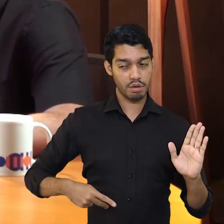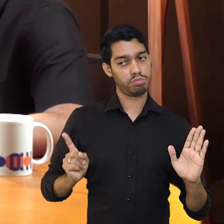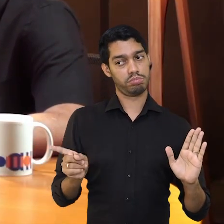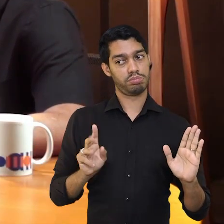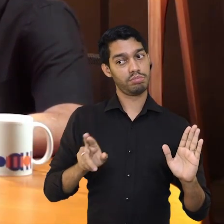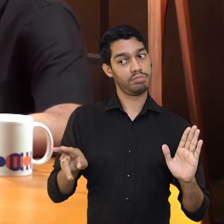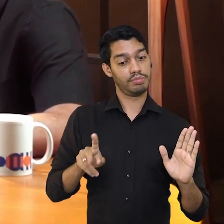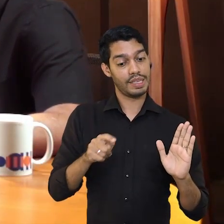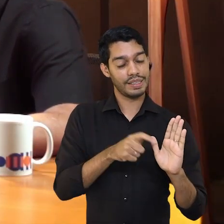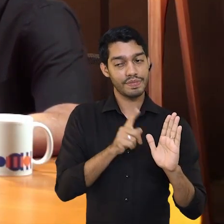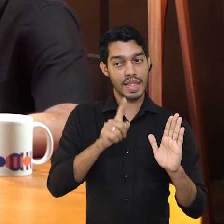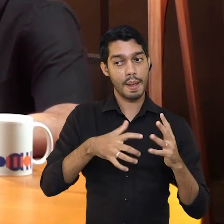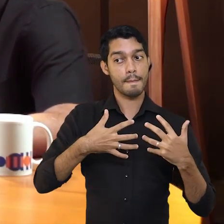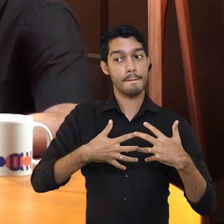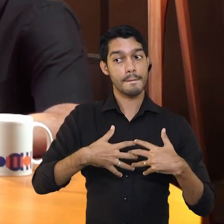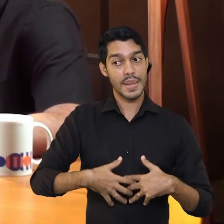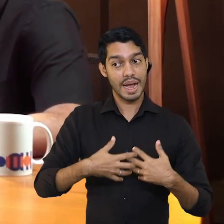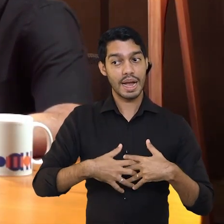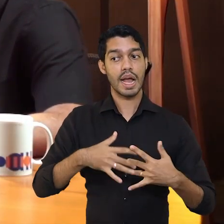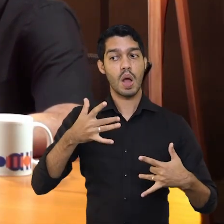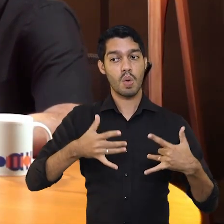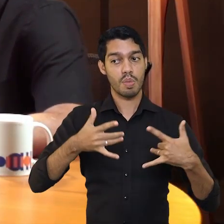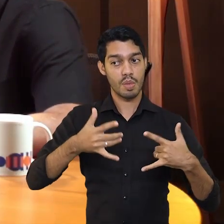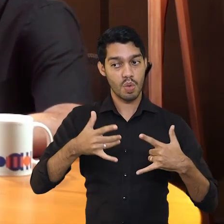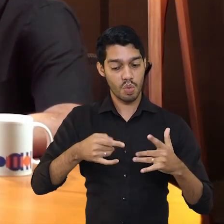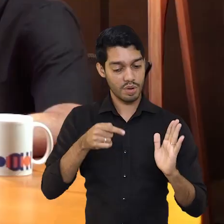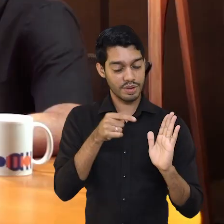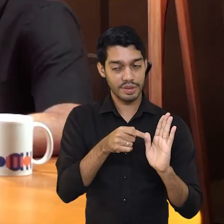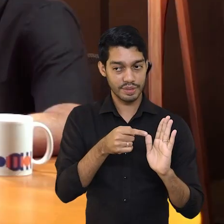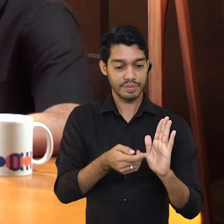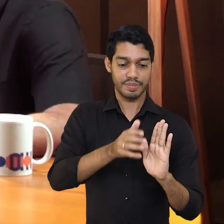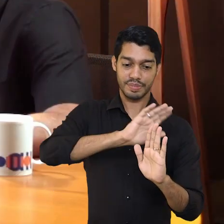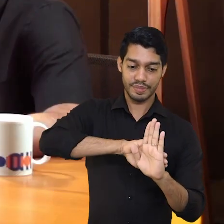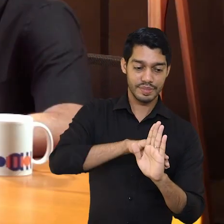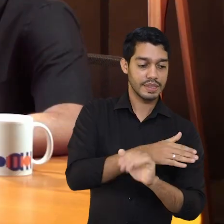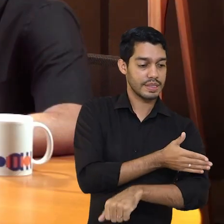a gente está falando de uma inteligência que age a partir de